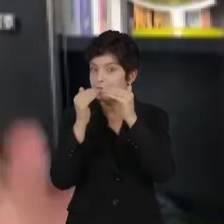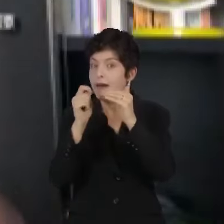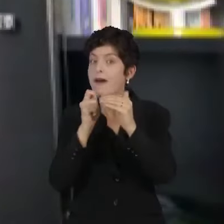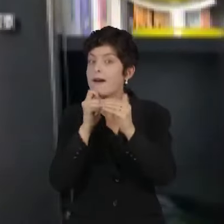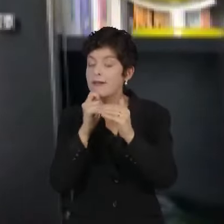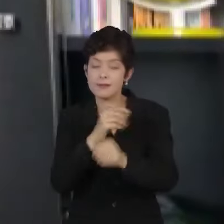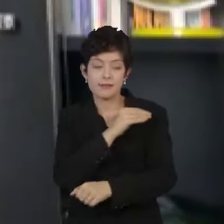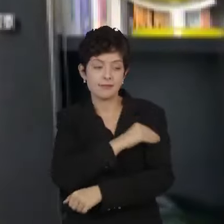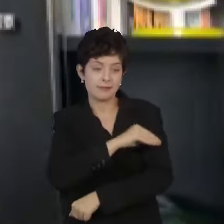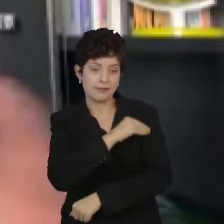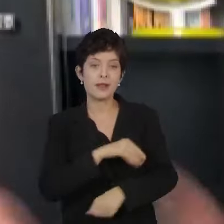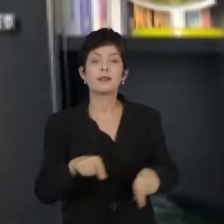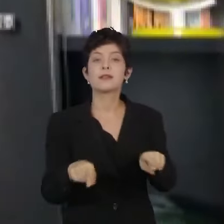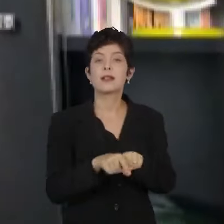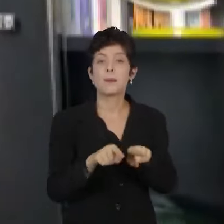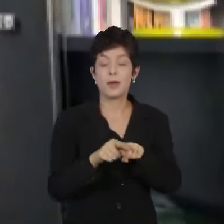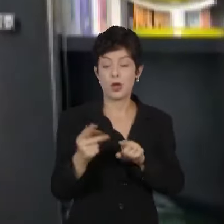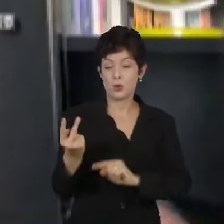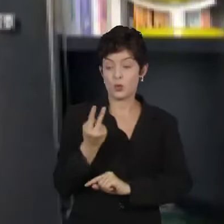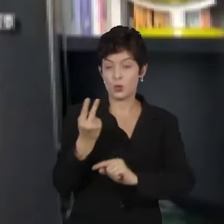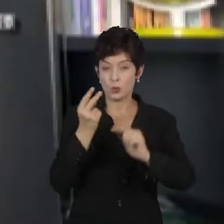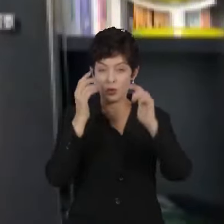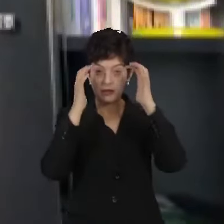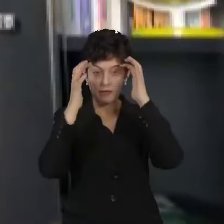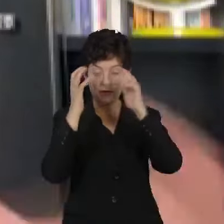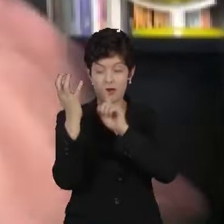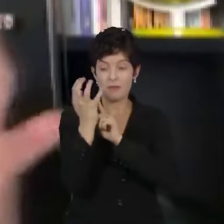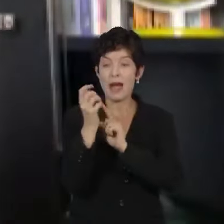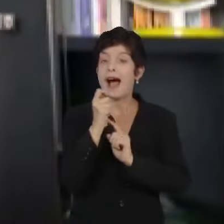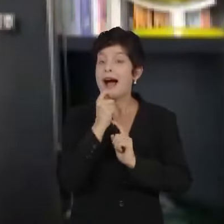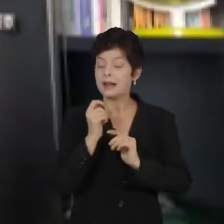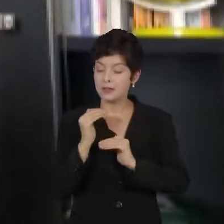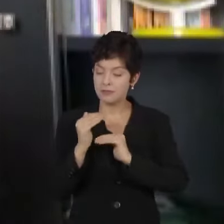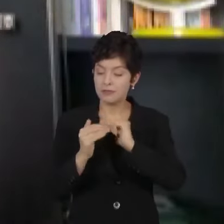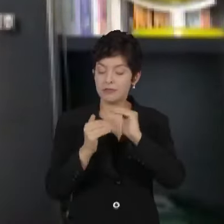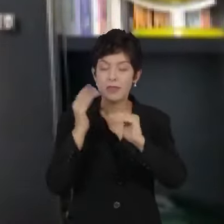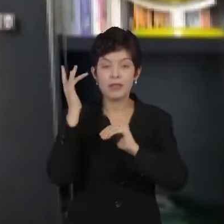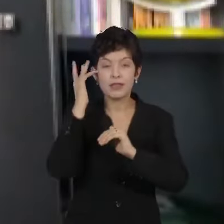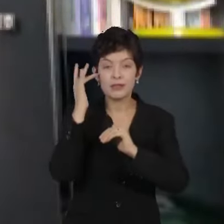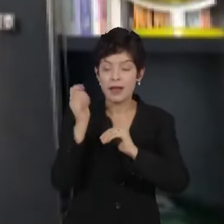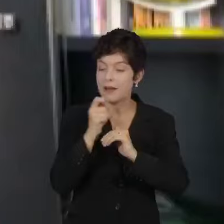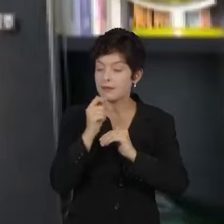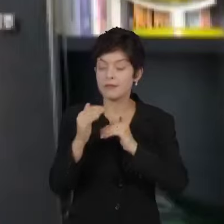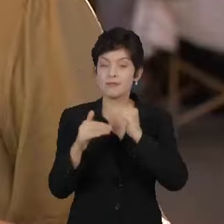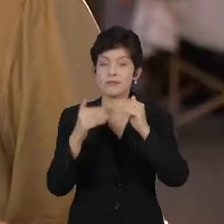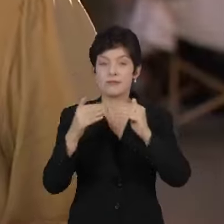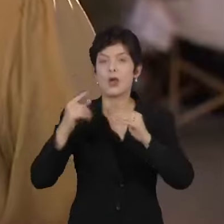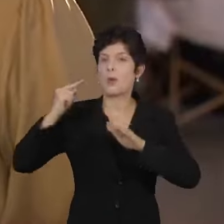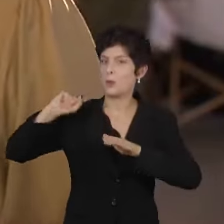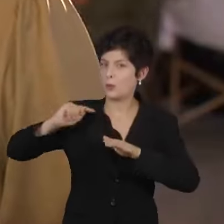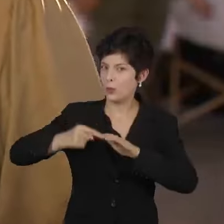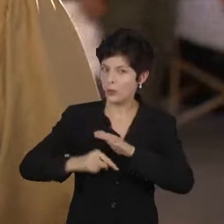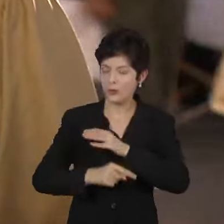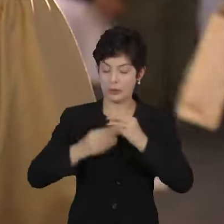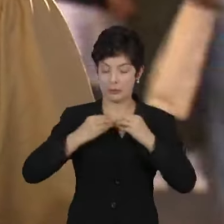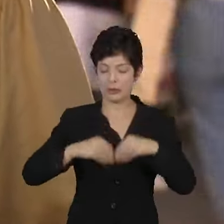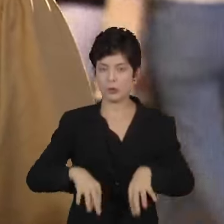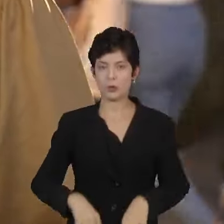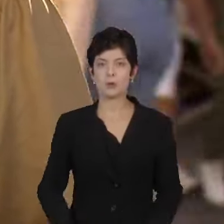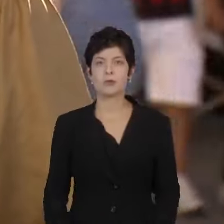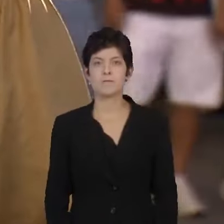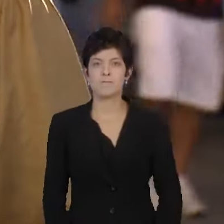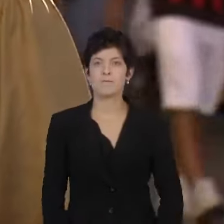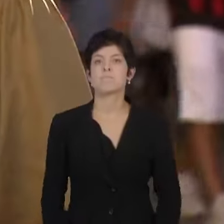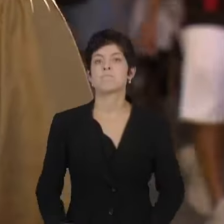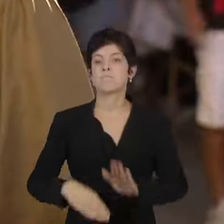álcool são substâncias que quando afetam o cérebro que ainda cresce elas afetam de forma permanente e profunda desafiar Convenções